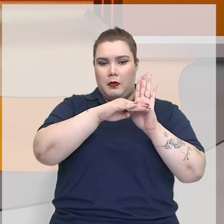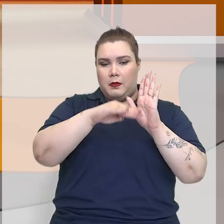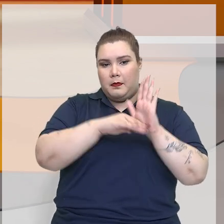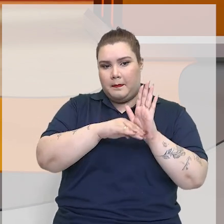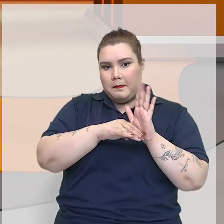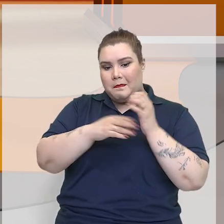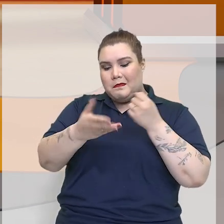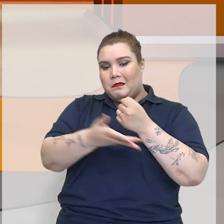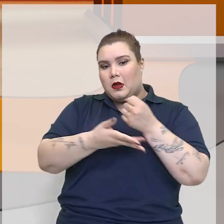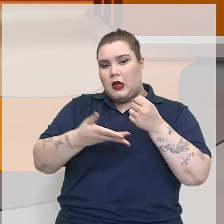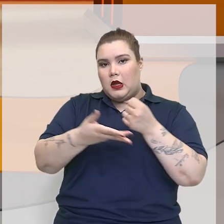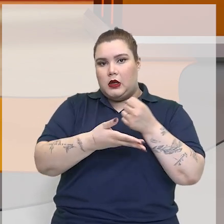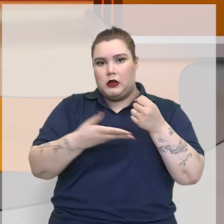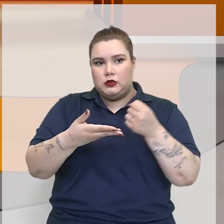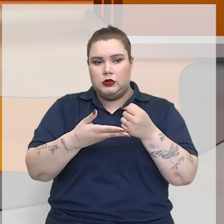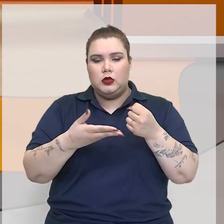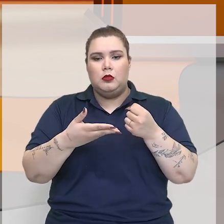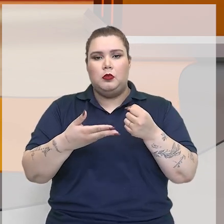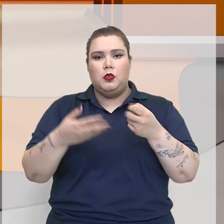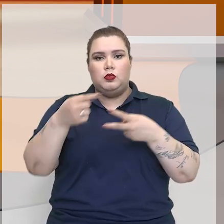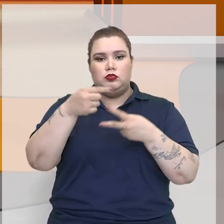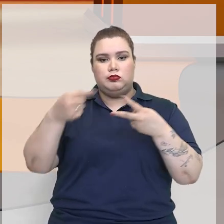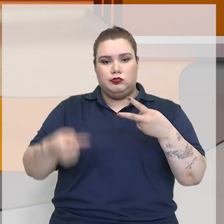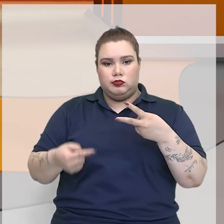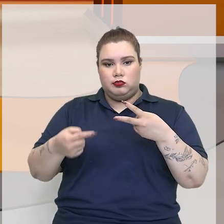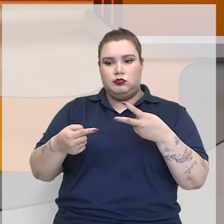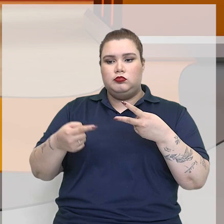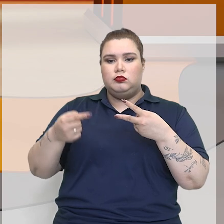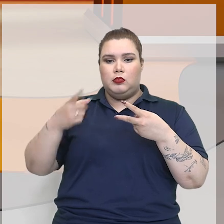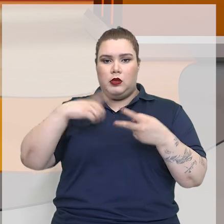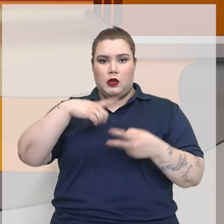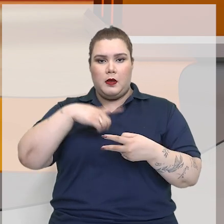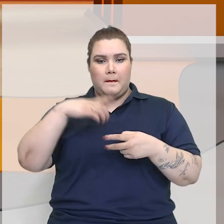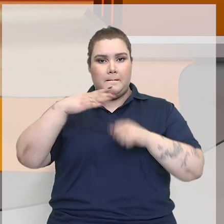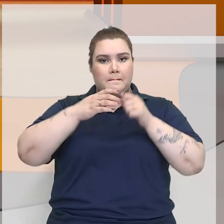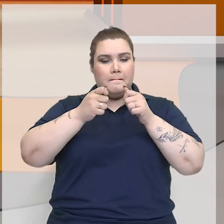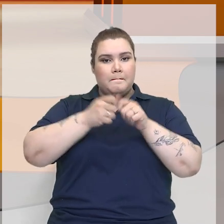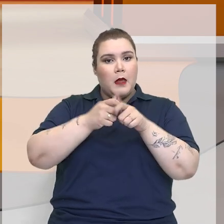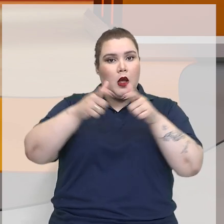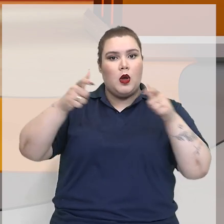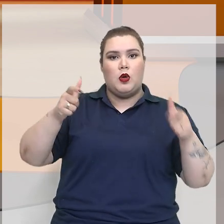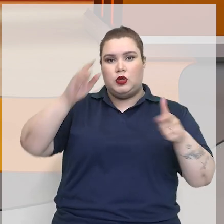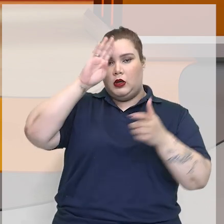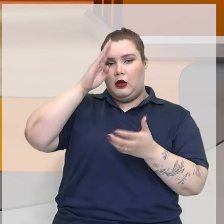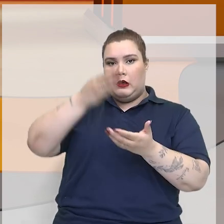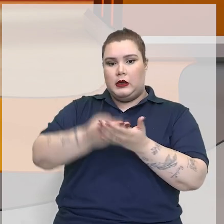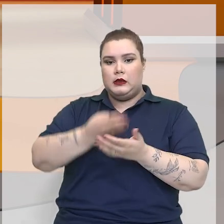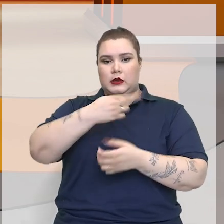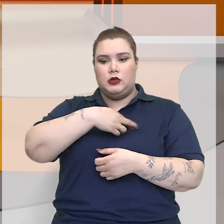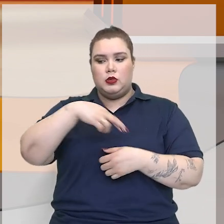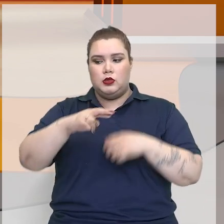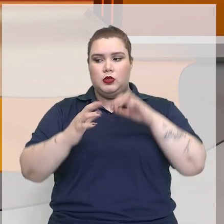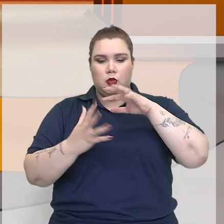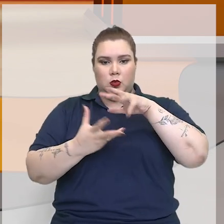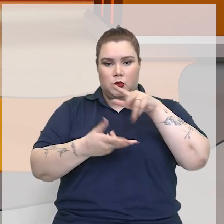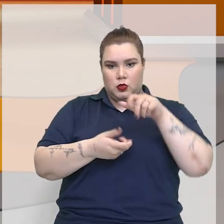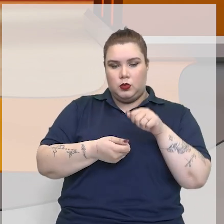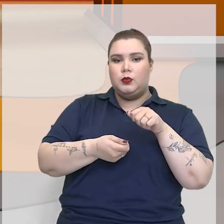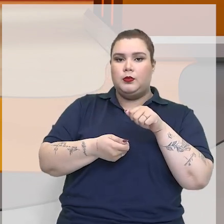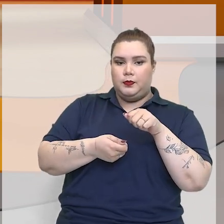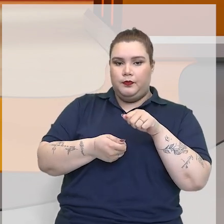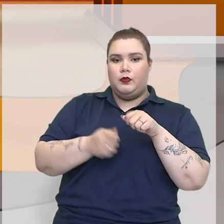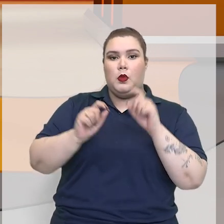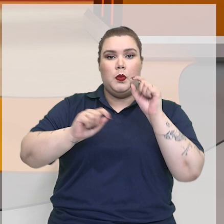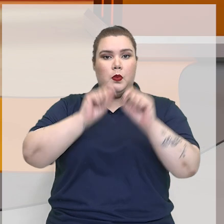de base para as duas maiores, né, crenças do mundo, né,